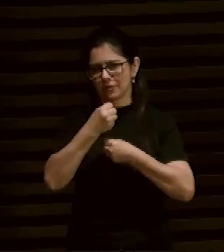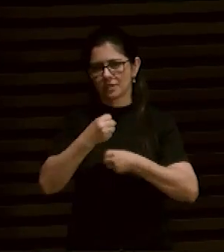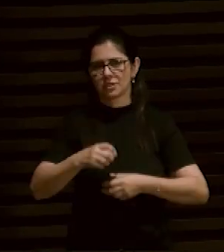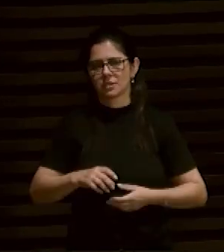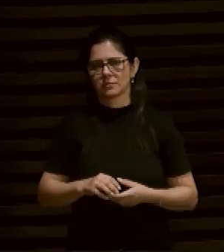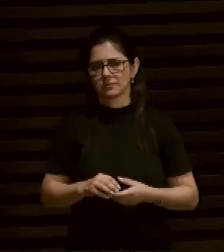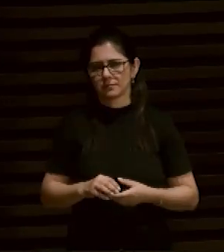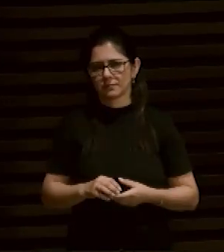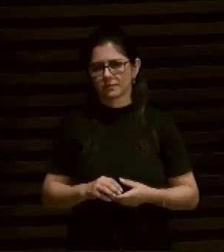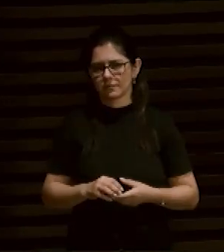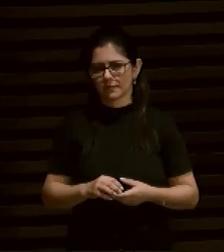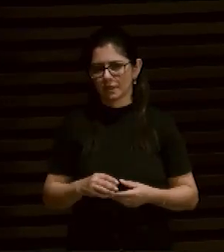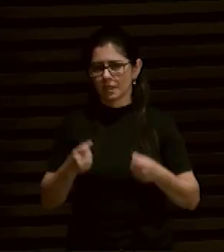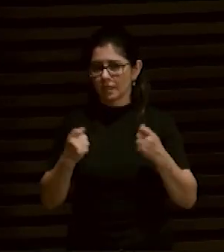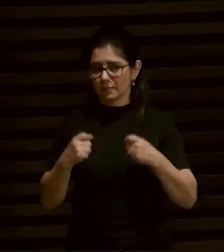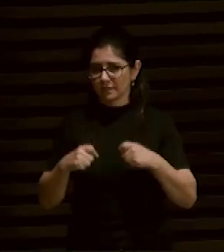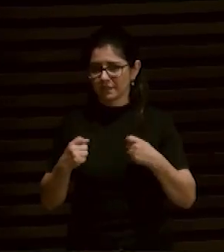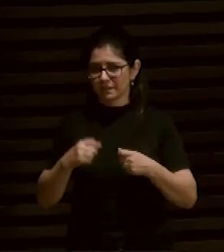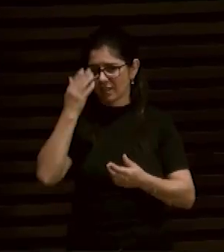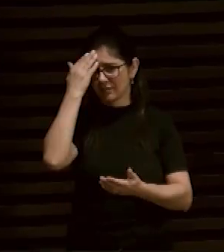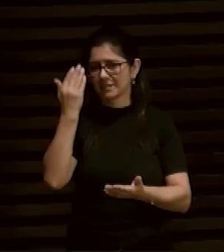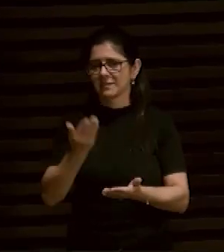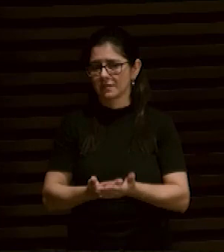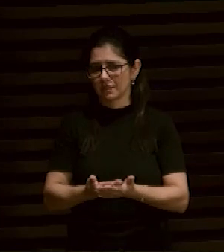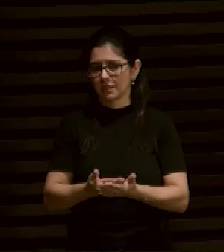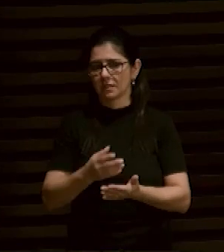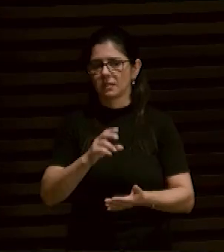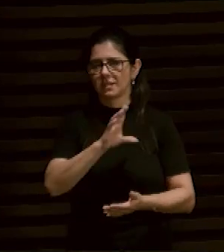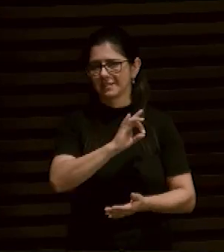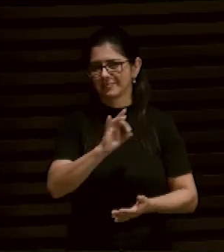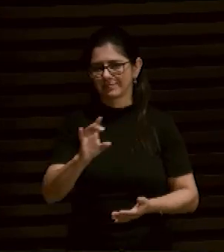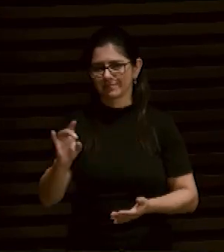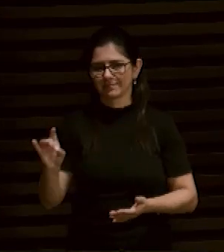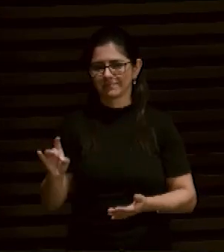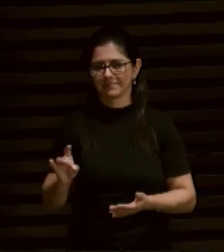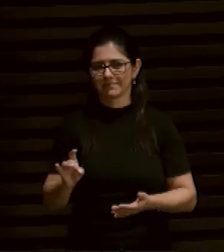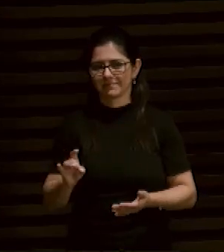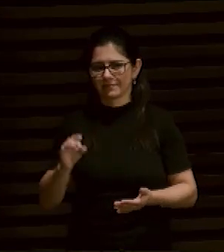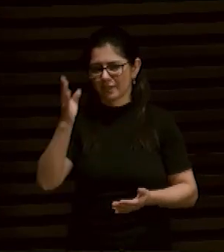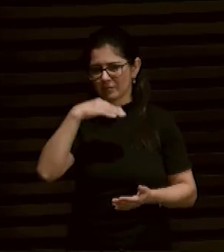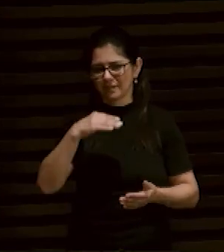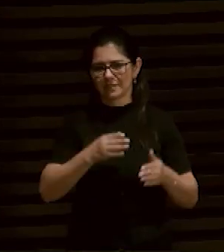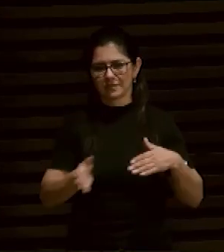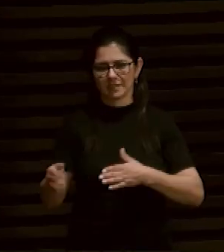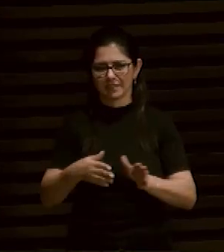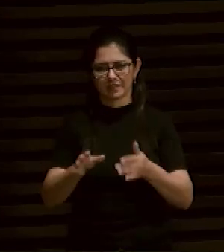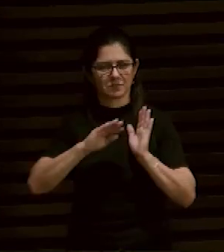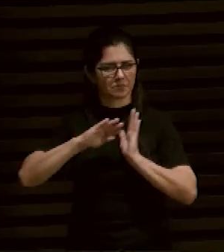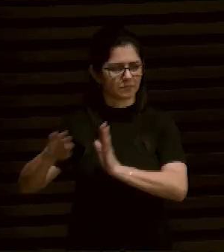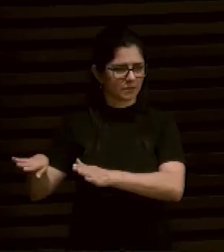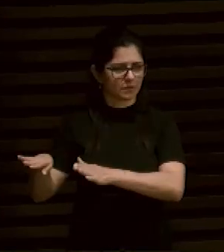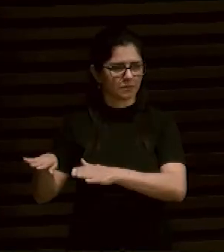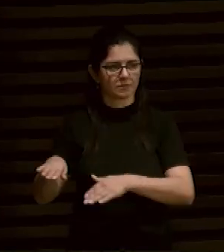a se converter, cada um do seu mau caminho. Porque nas suas mãos havia muita violência, aqui como diz o texto.